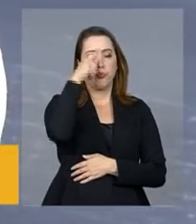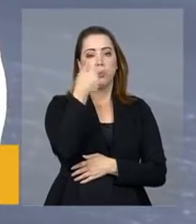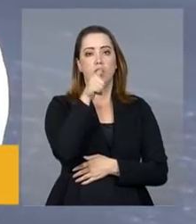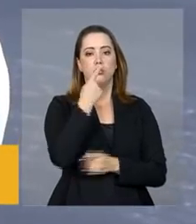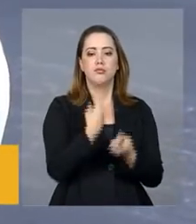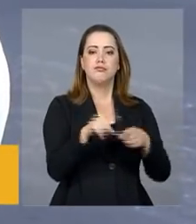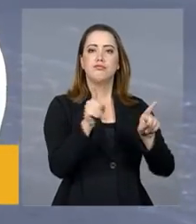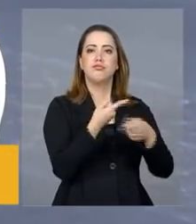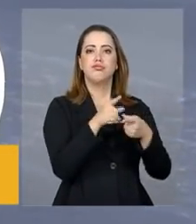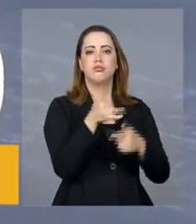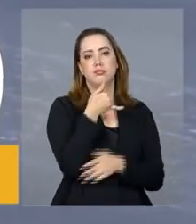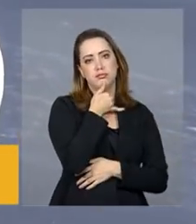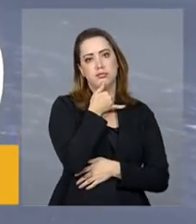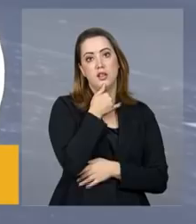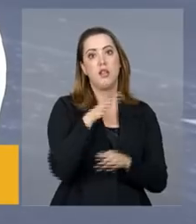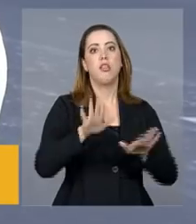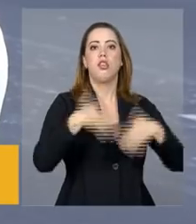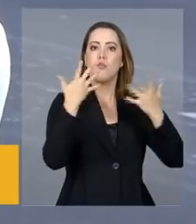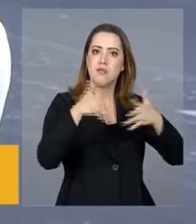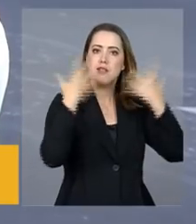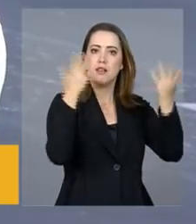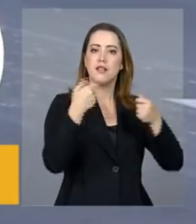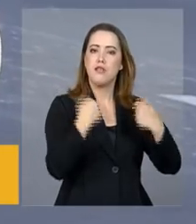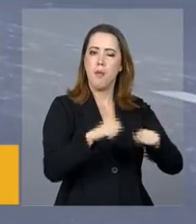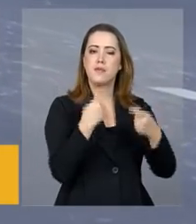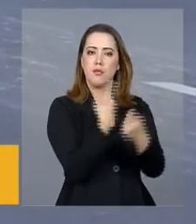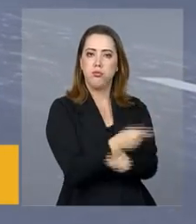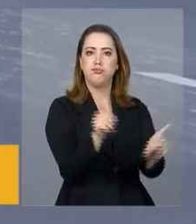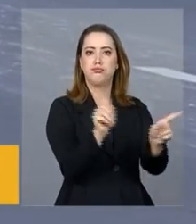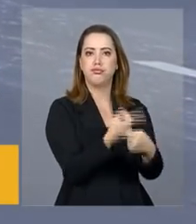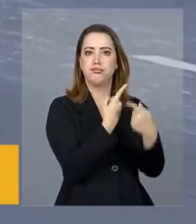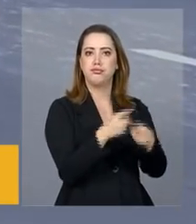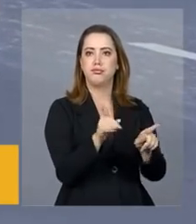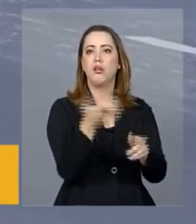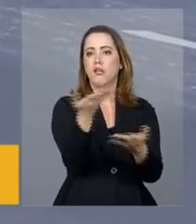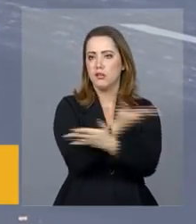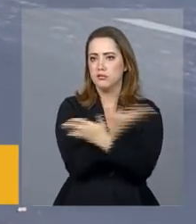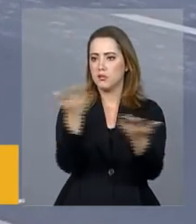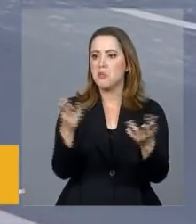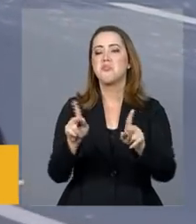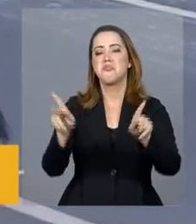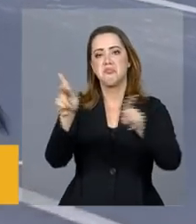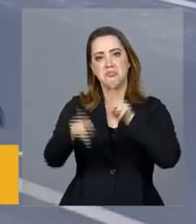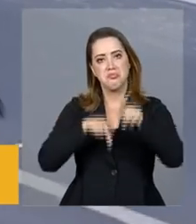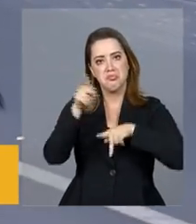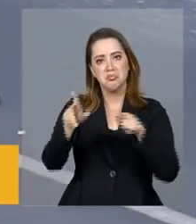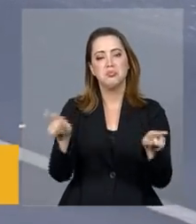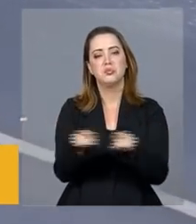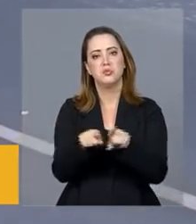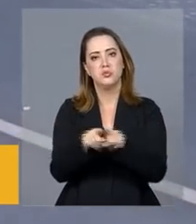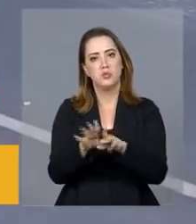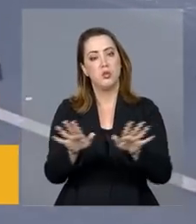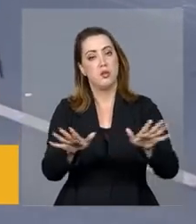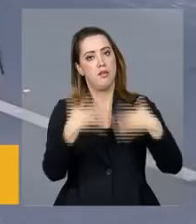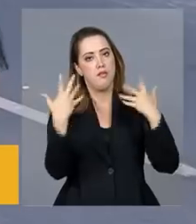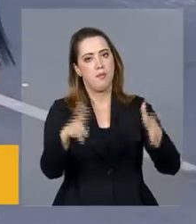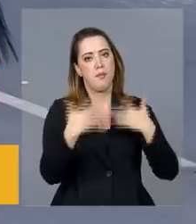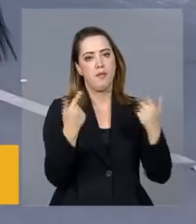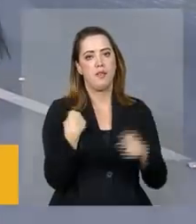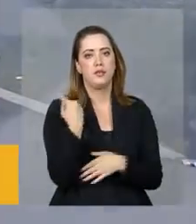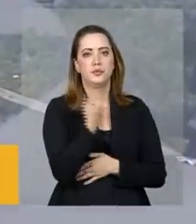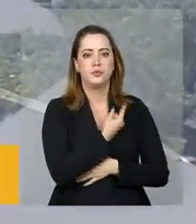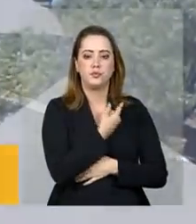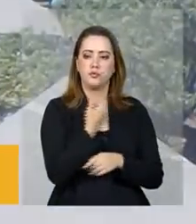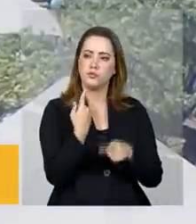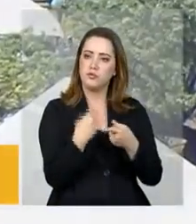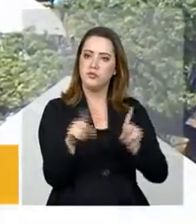alegre tem que ter uma banda. E anima o público também, né? Anima o público. É o nosso